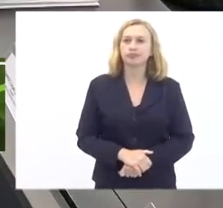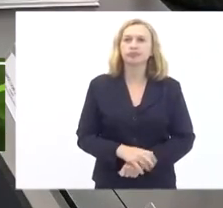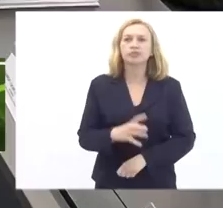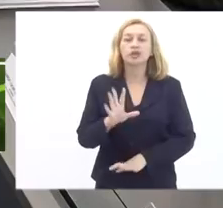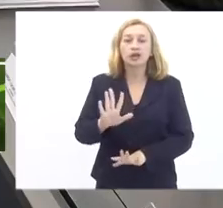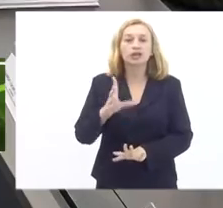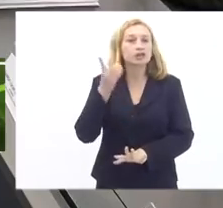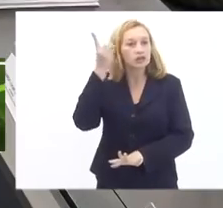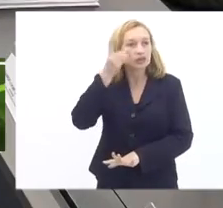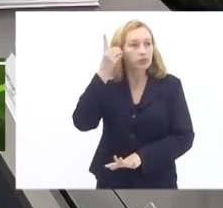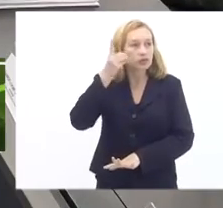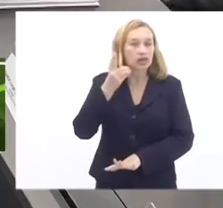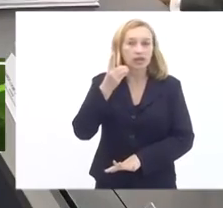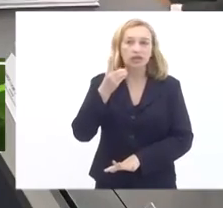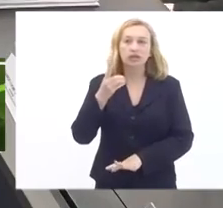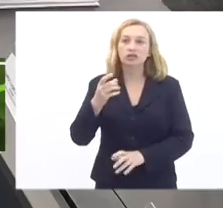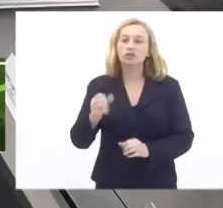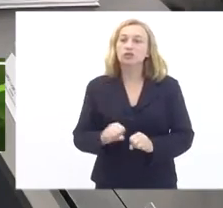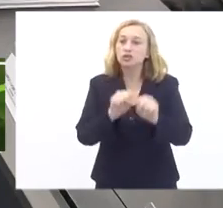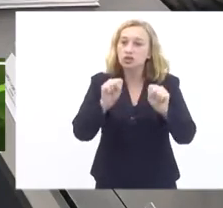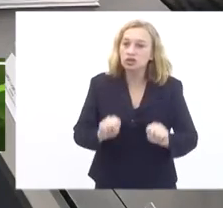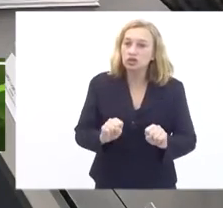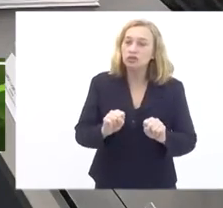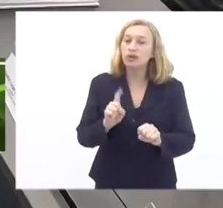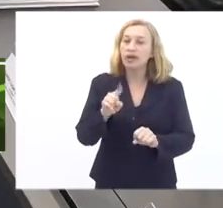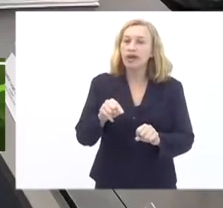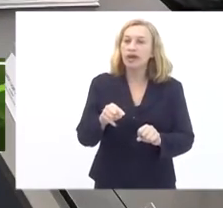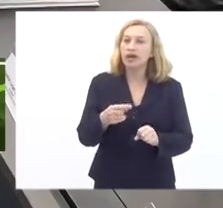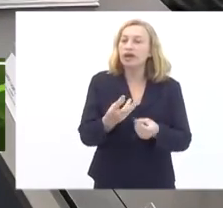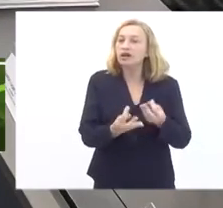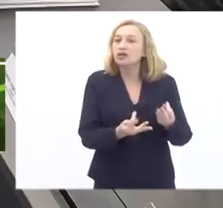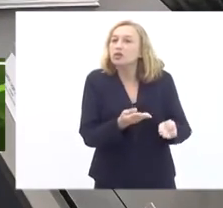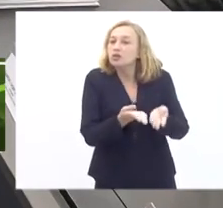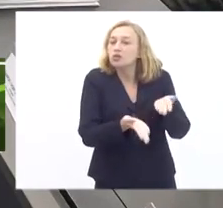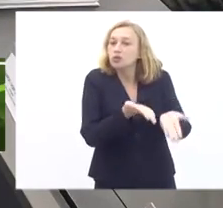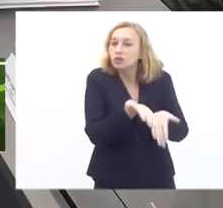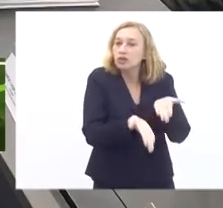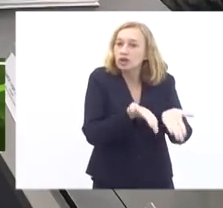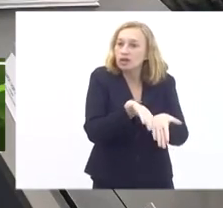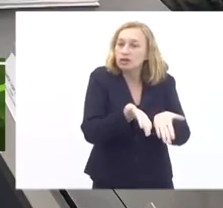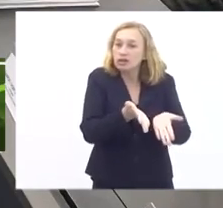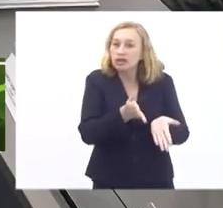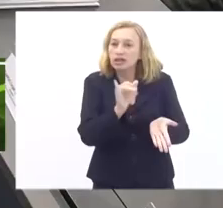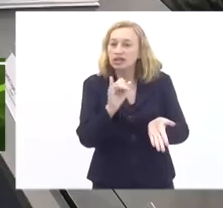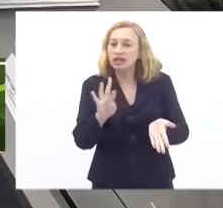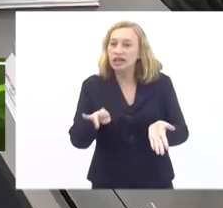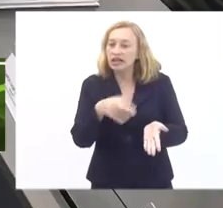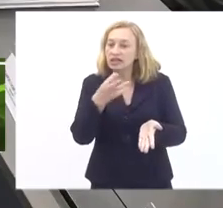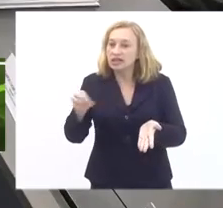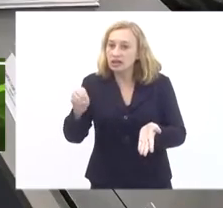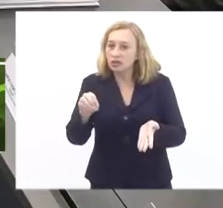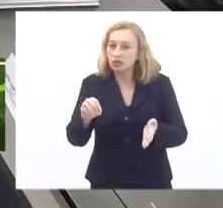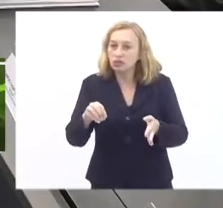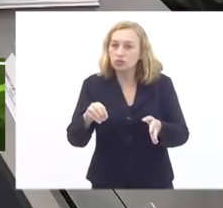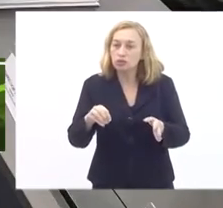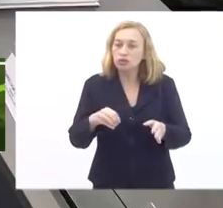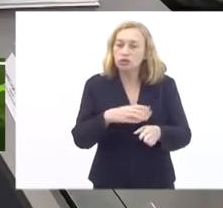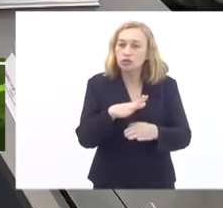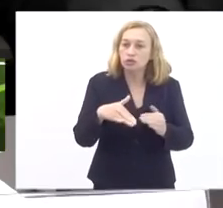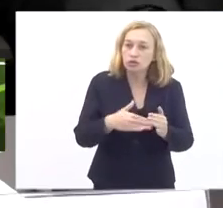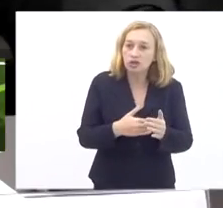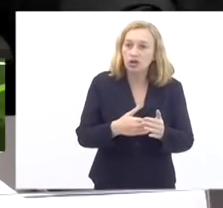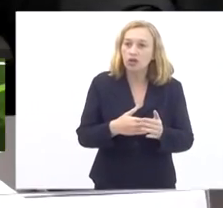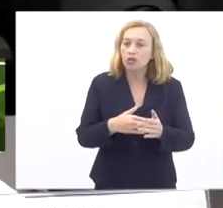Deputado, quanto à integração do sistema, ele é tratado e tem integração, ele tem integração concreta, a funcionalidade